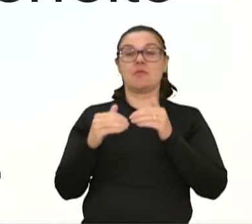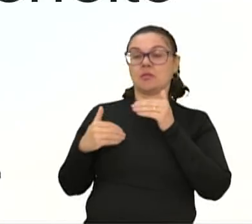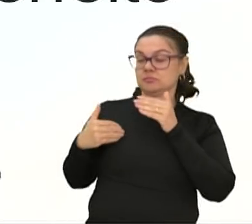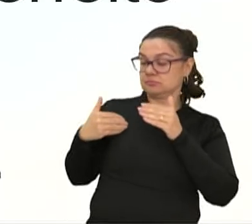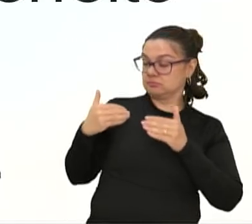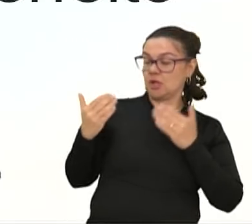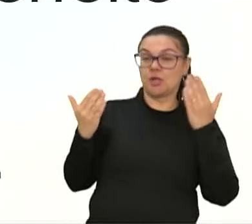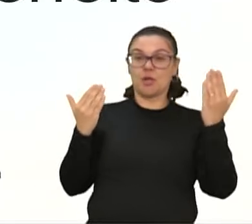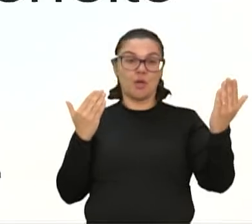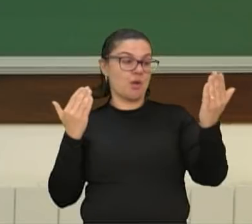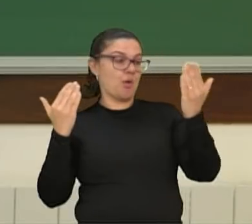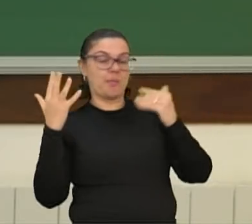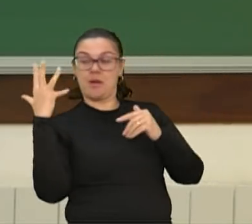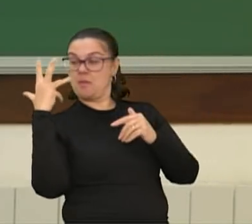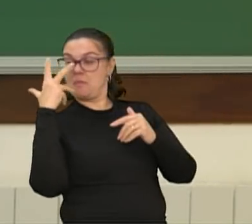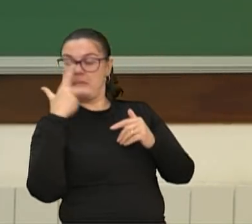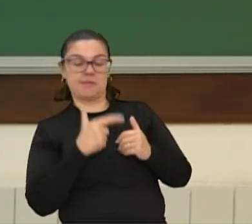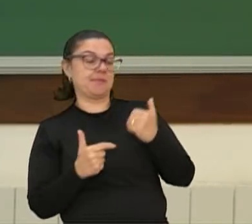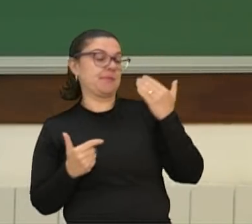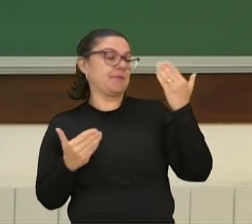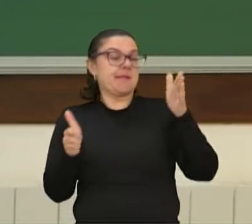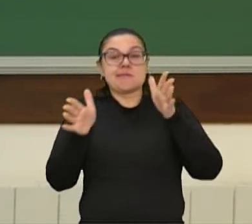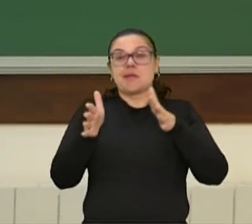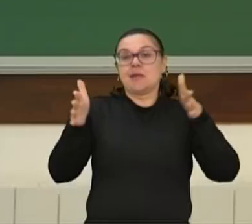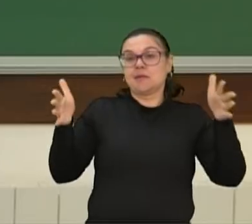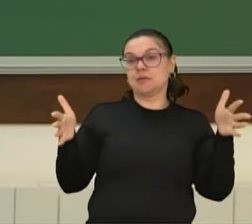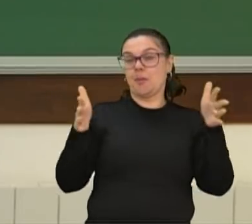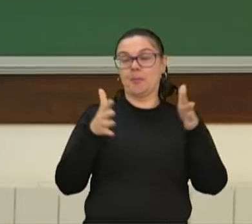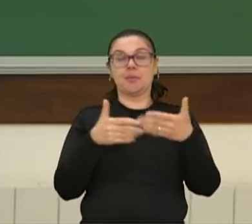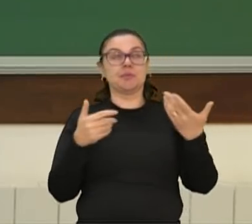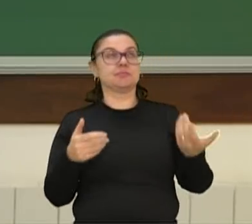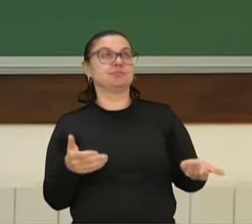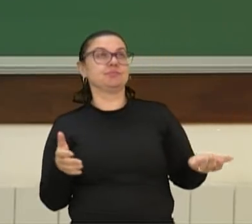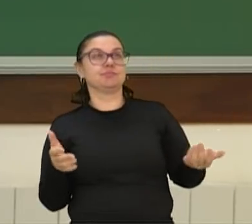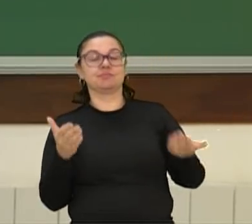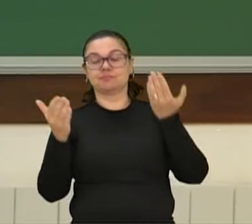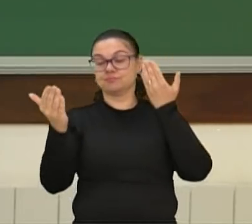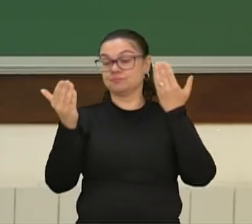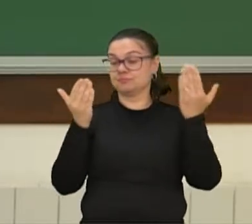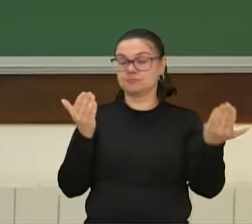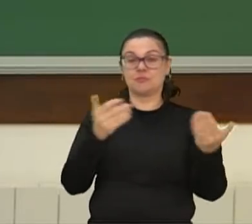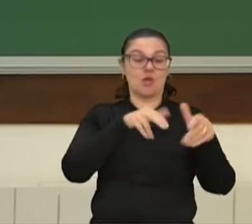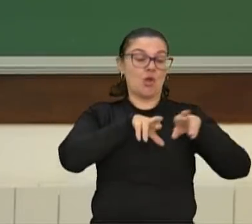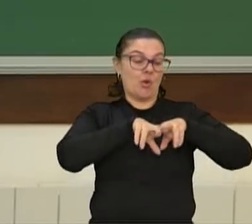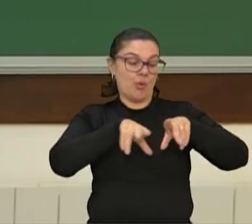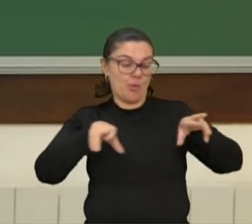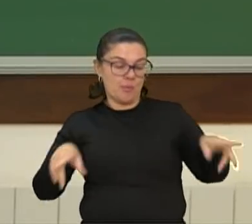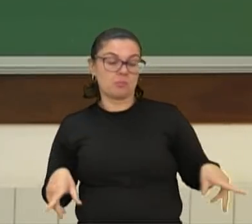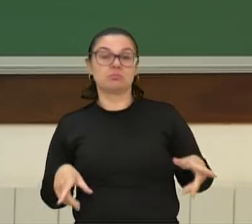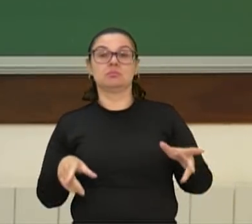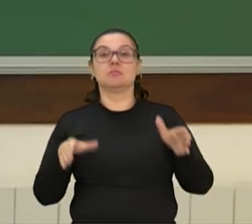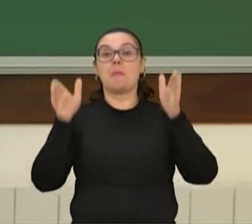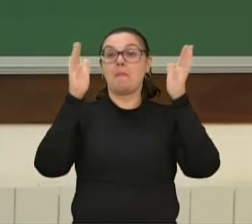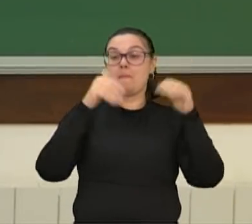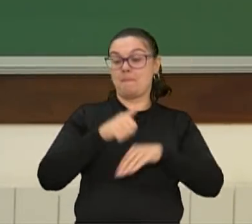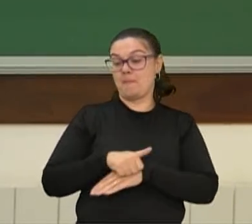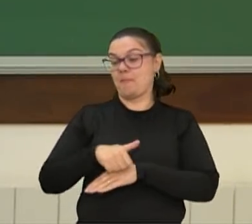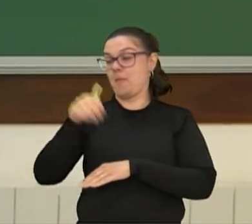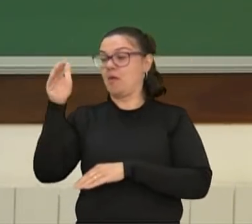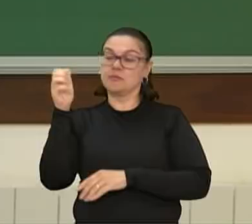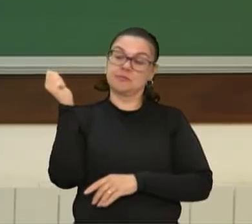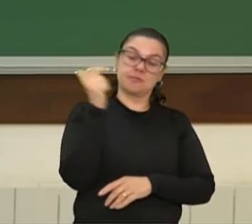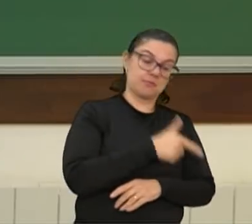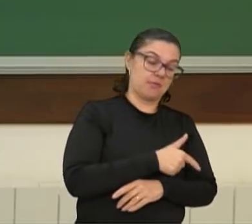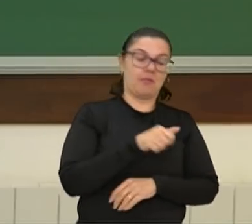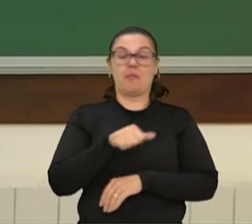gente compara belezas, compara tamanhos, compara coisas em graus. Um é